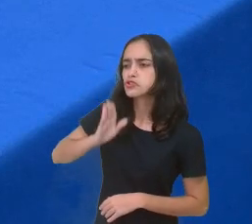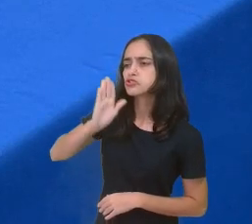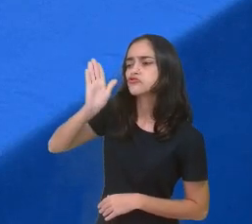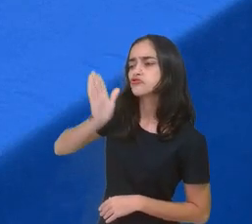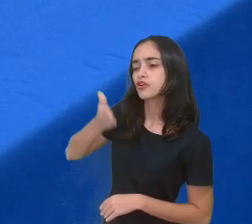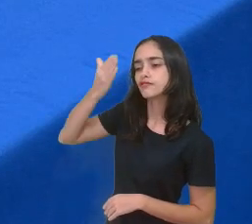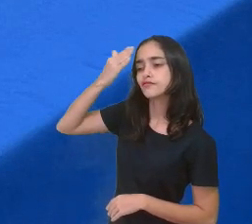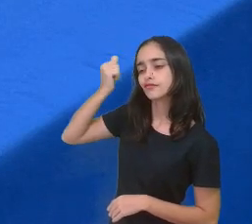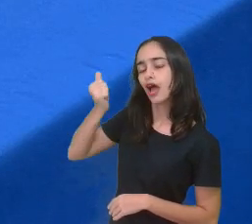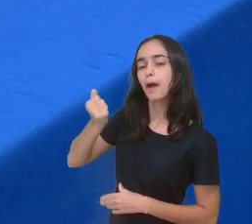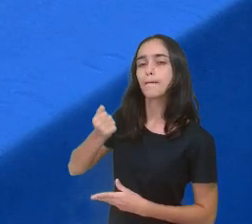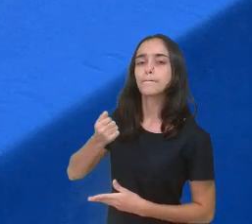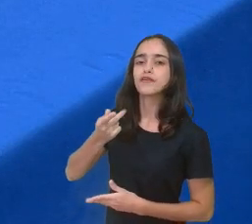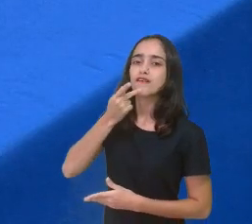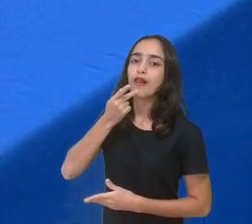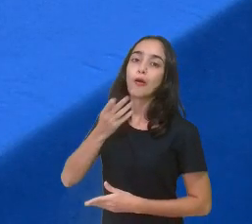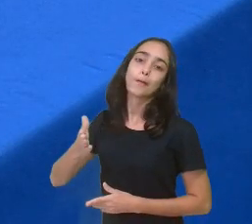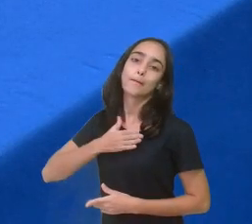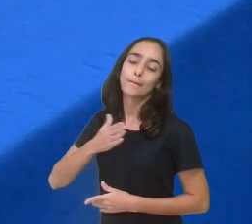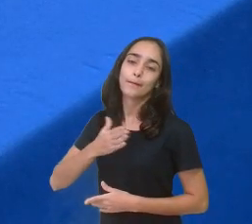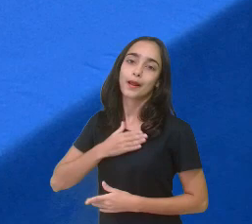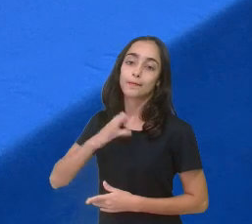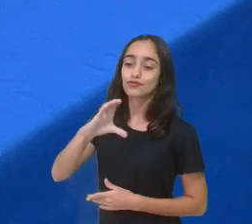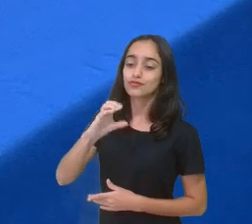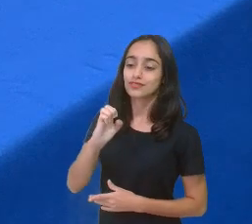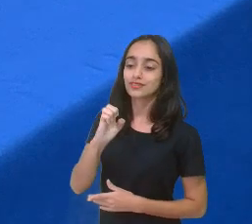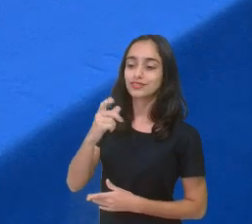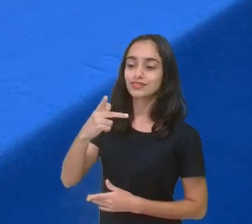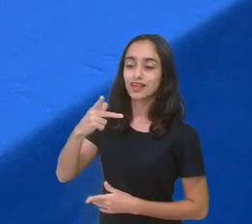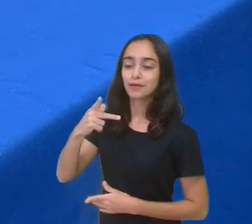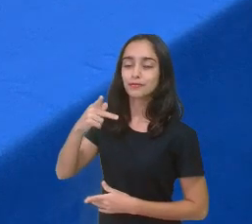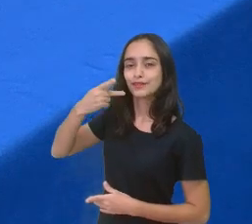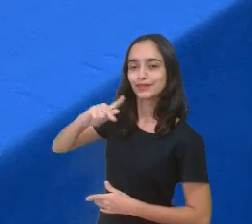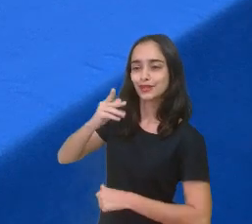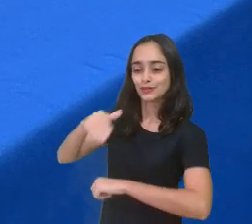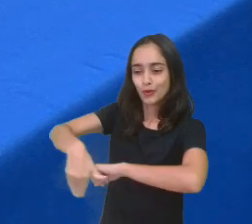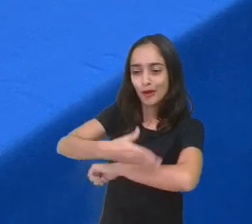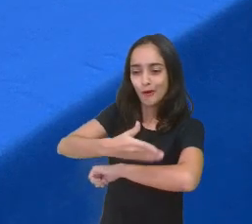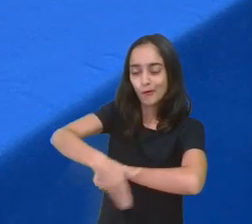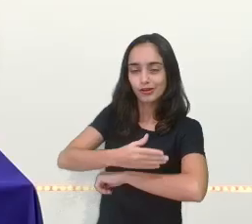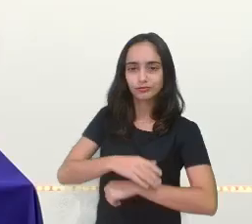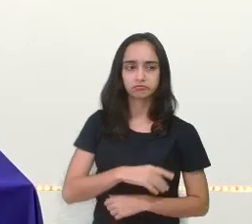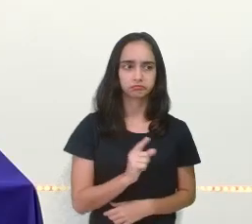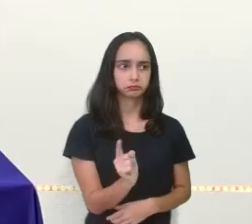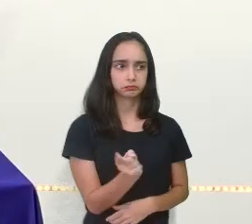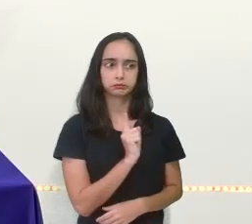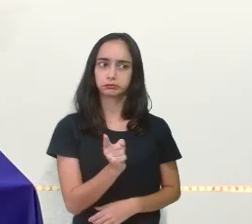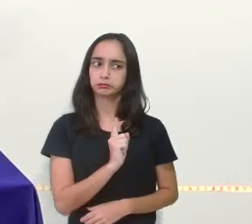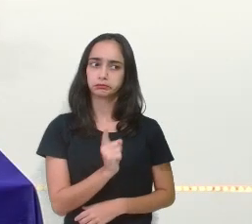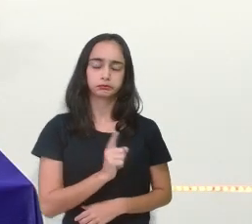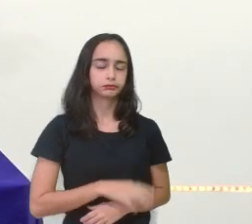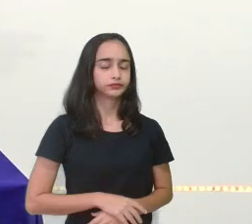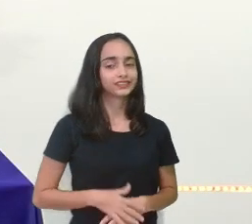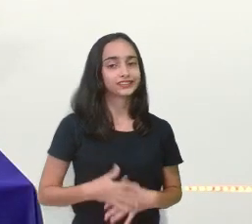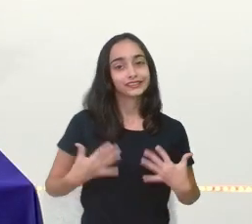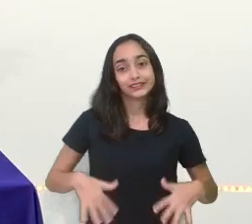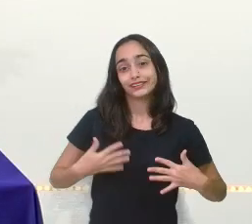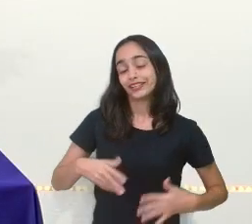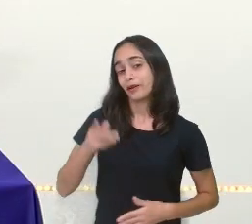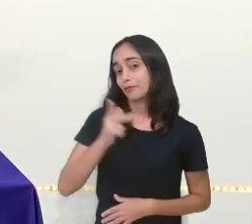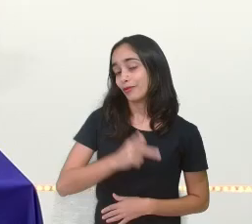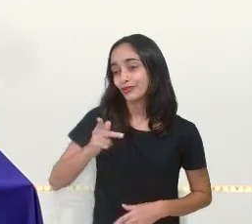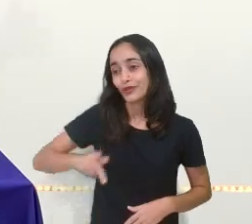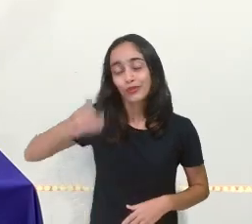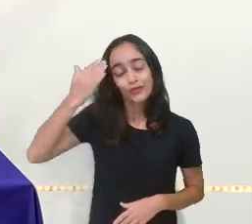dizer o CEP da sua rua? Não. Eita, a professora Sandra não sabe o CEP da rua. Sei